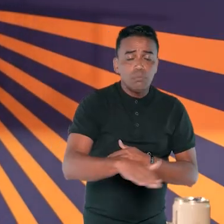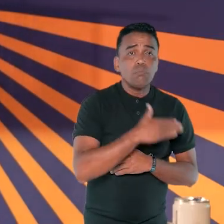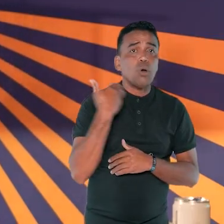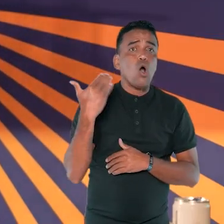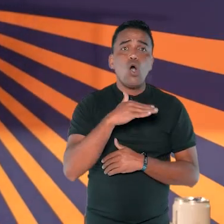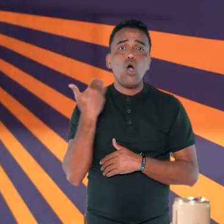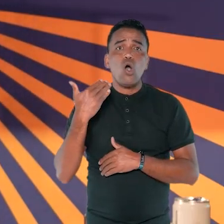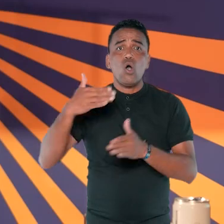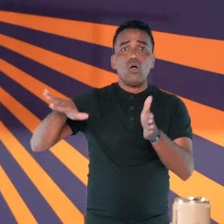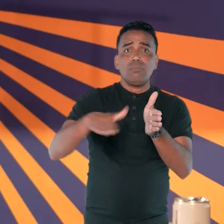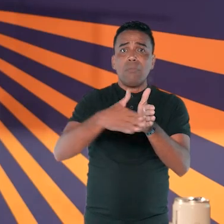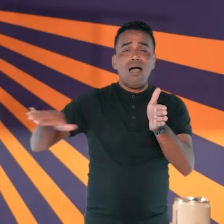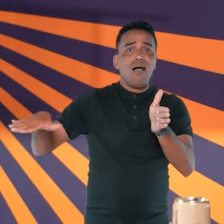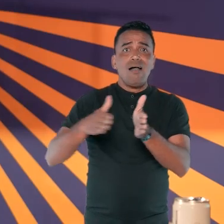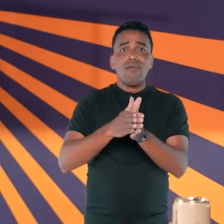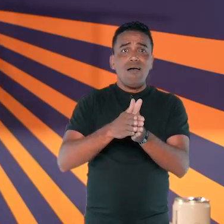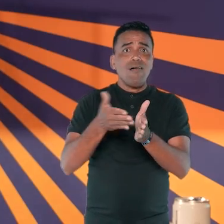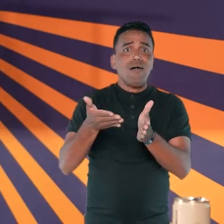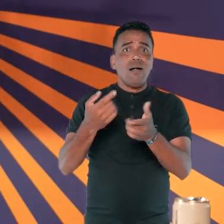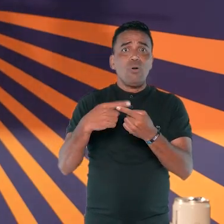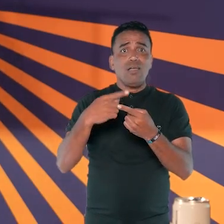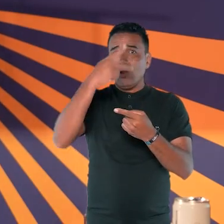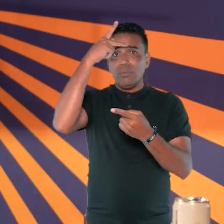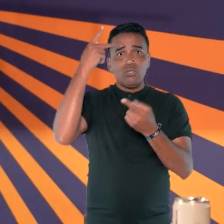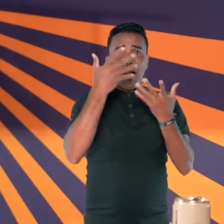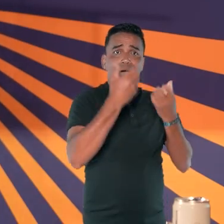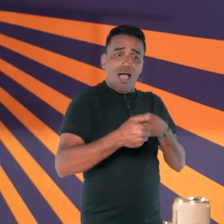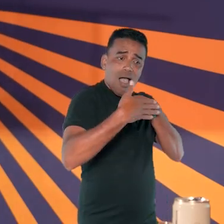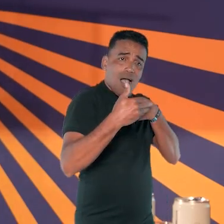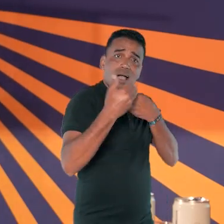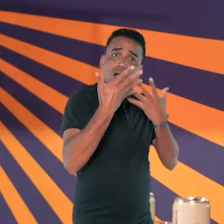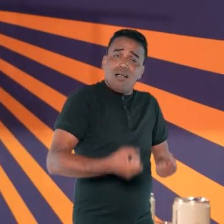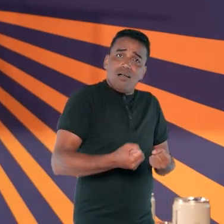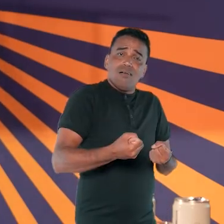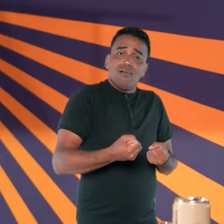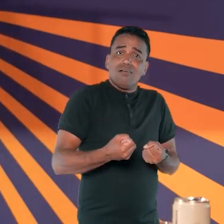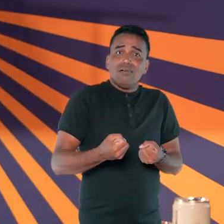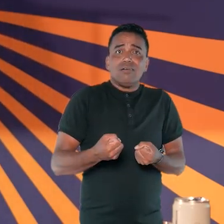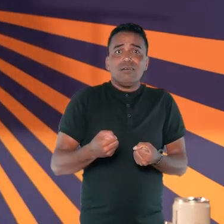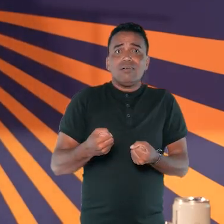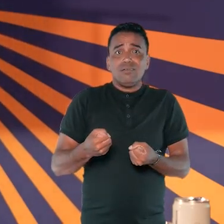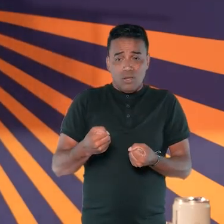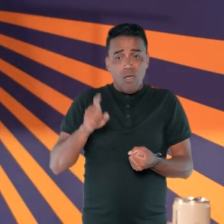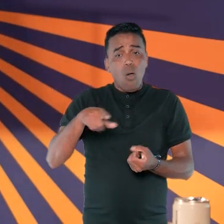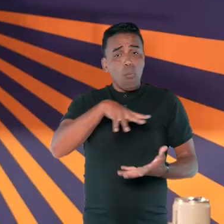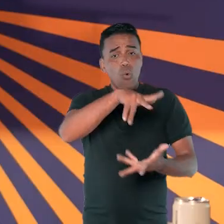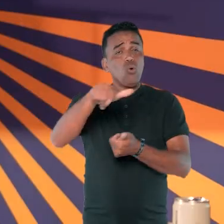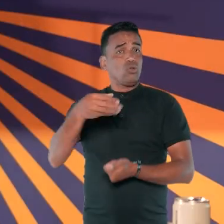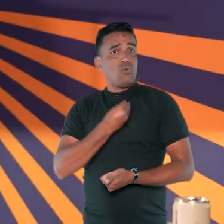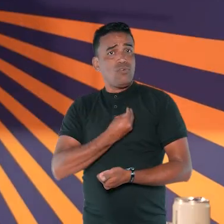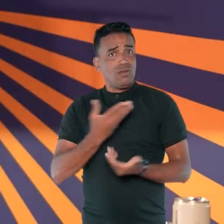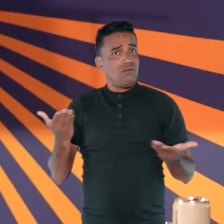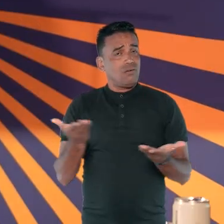são os degredados. E eu estou vendo. E este é o mundo no qual eu vivo. E